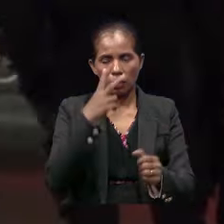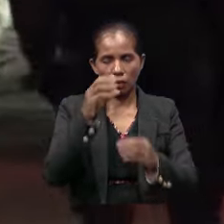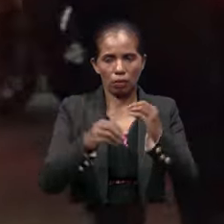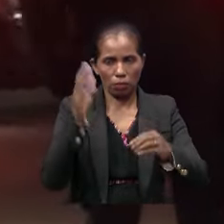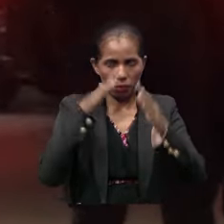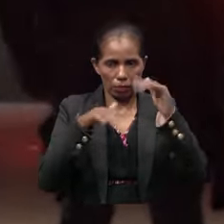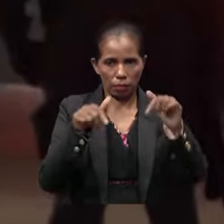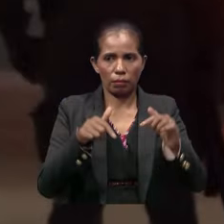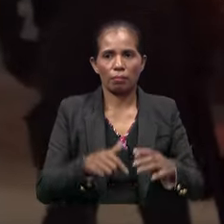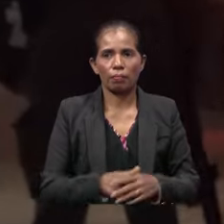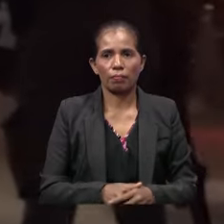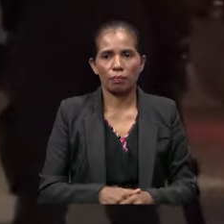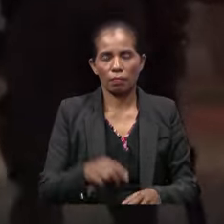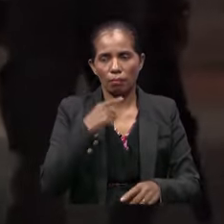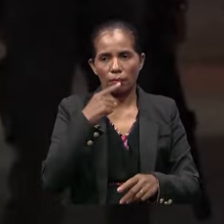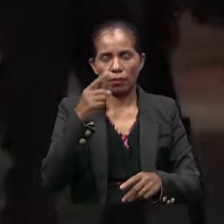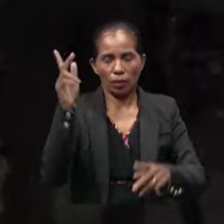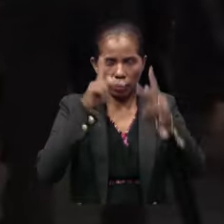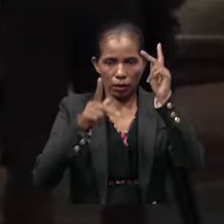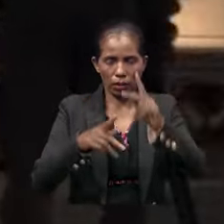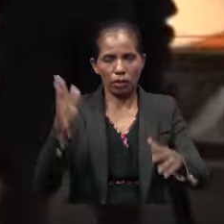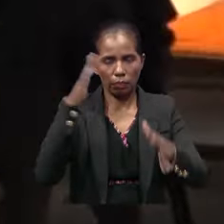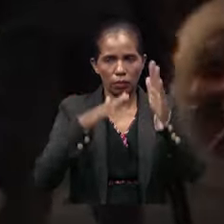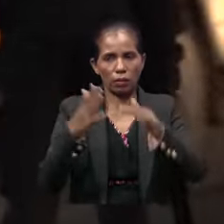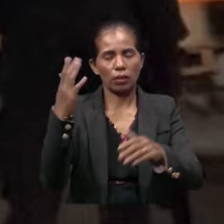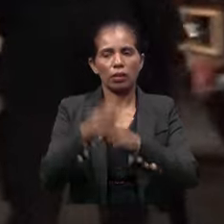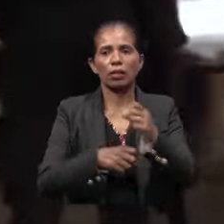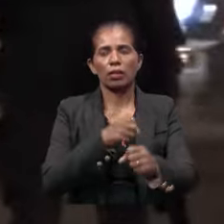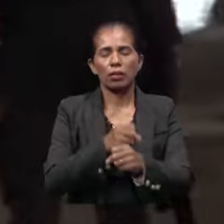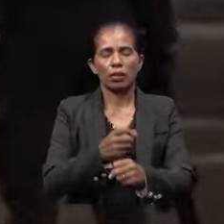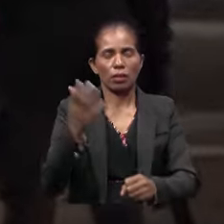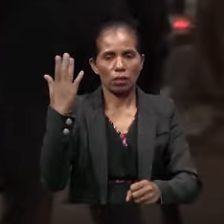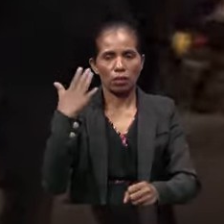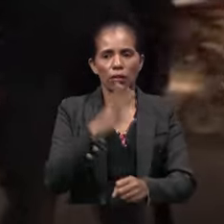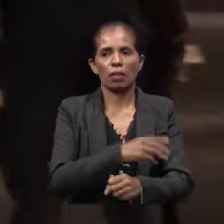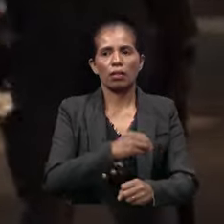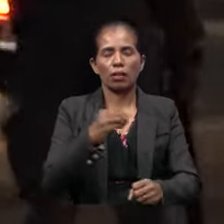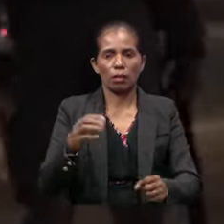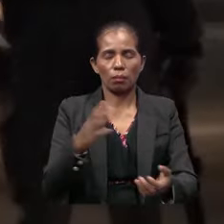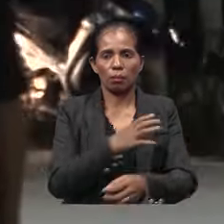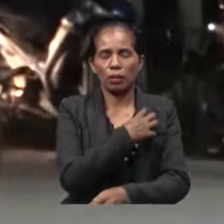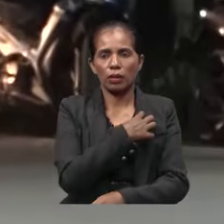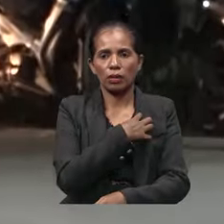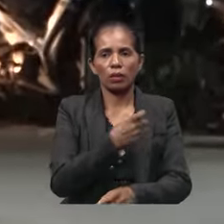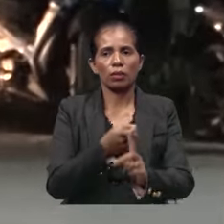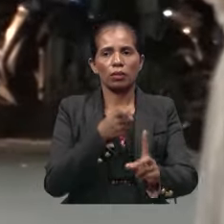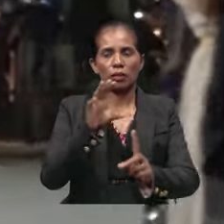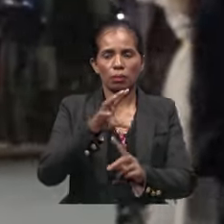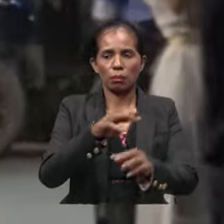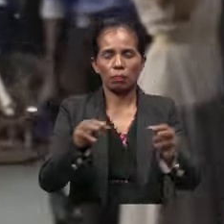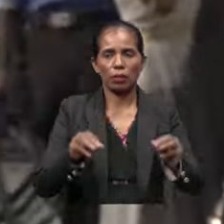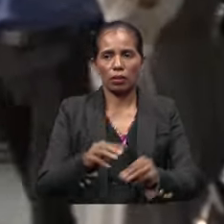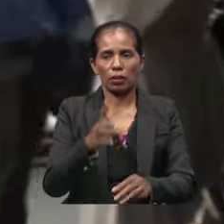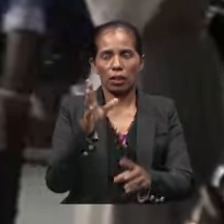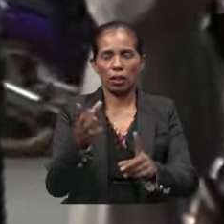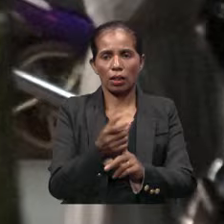ne. Orlando Gomes atutan kaju konflitu ne bemoso iha tinan tuan troka tinan fong ne polisi hausi komando pentel munisipi dili deten joven